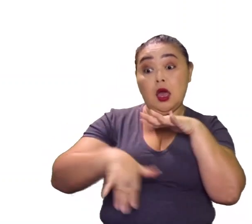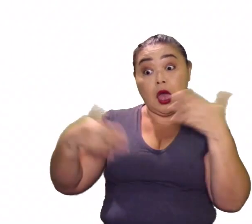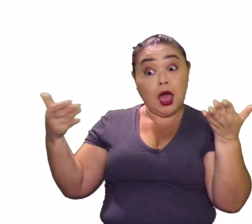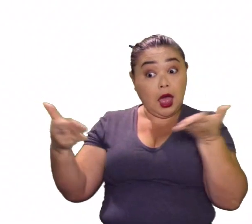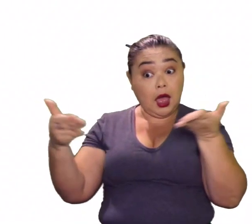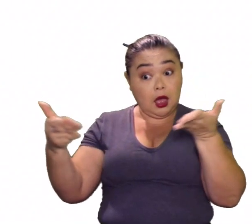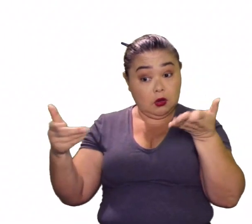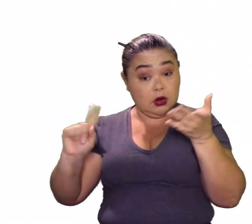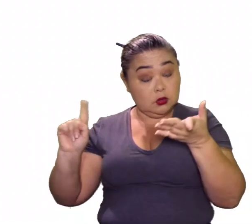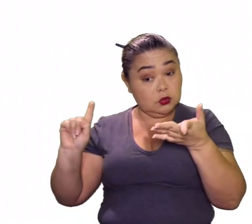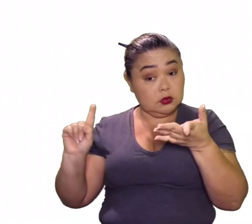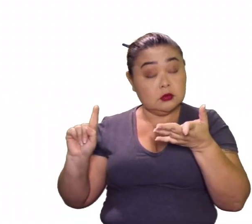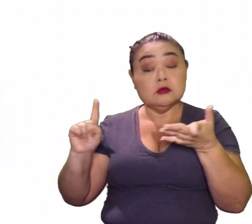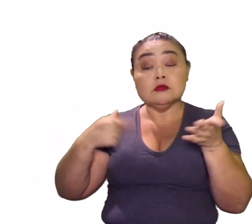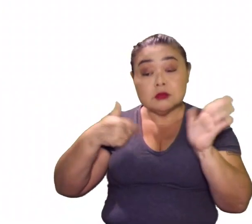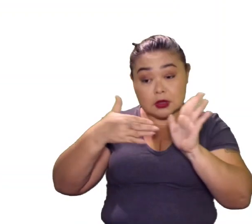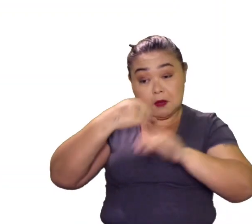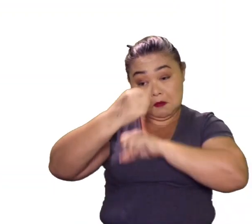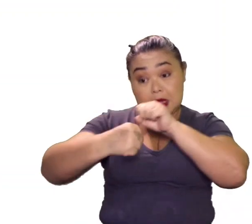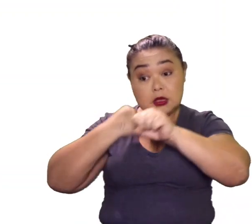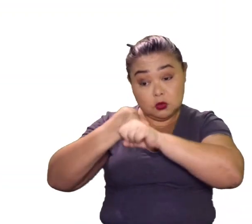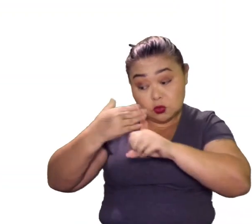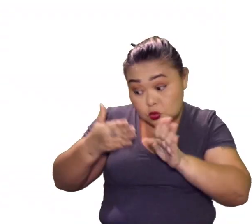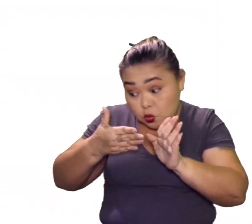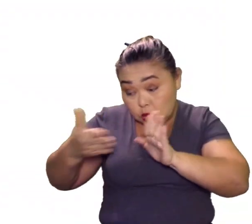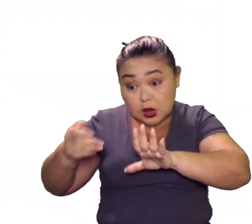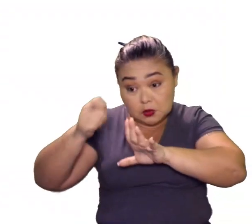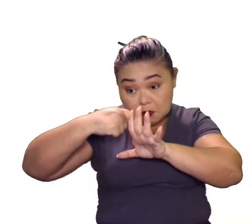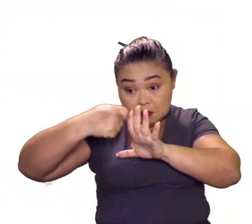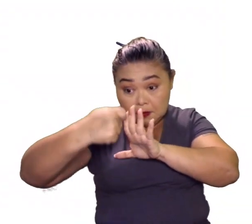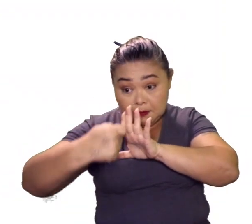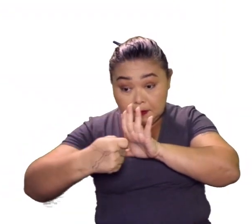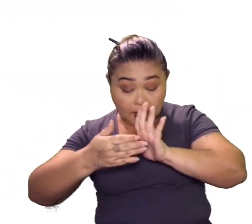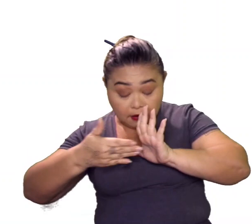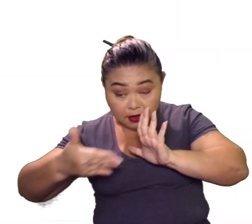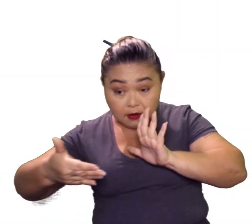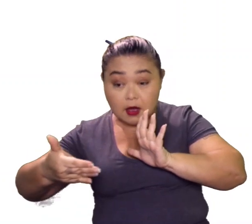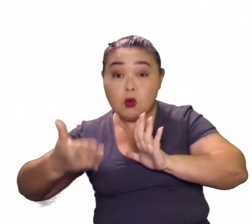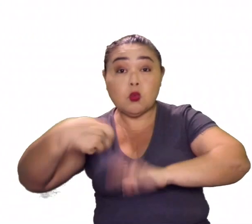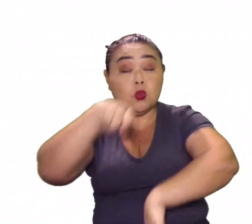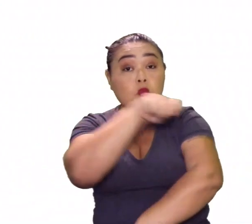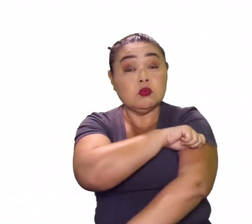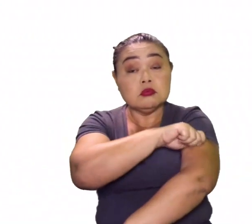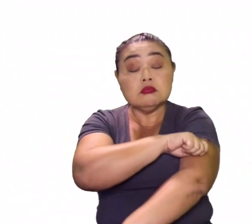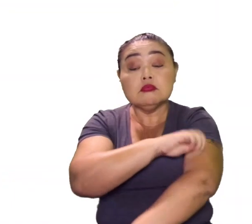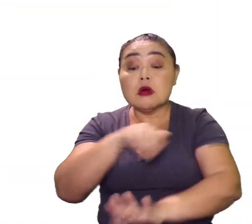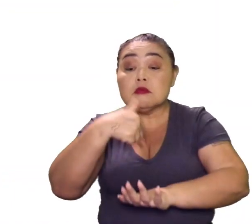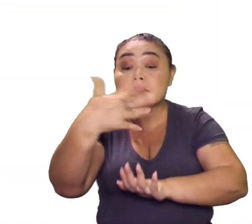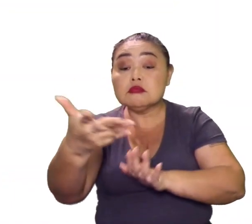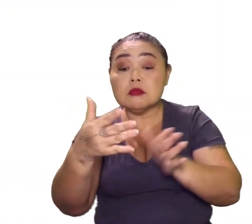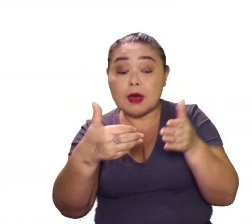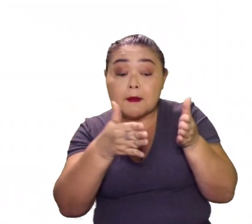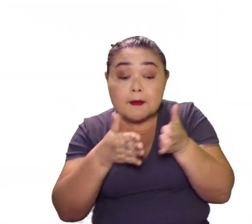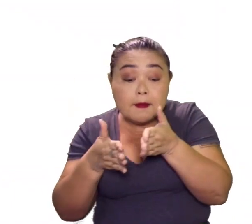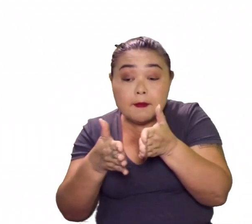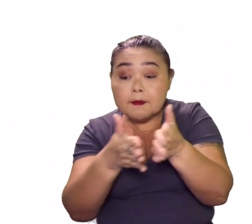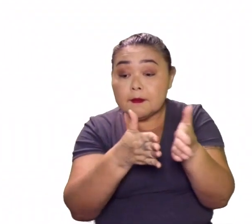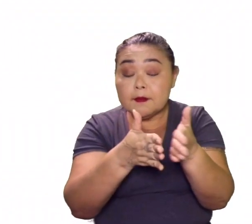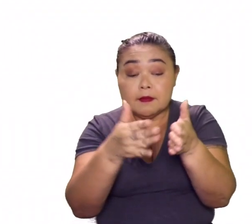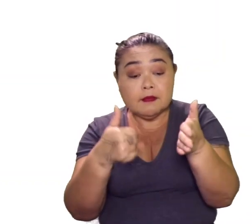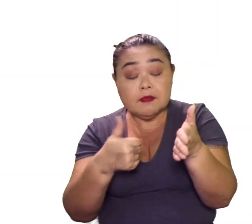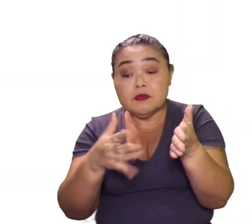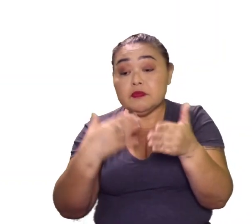não está, tem um período do ano que fica, o aluno que vive à beira dos rios, né? Essa